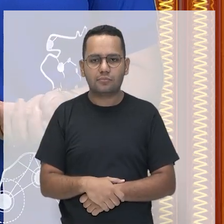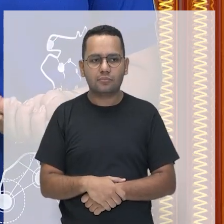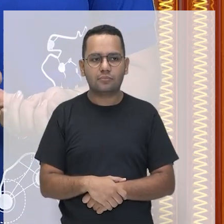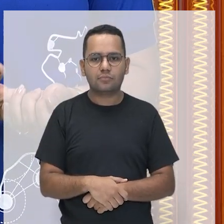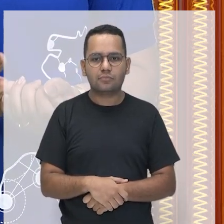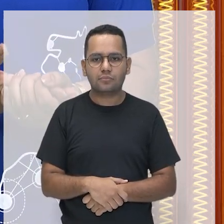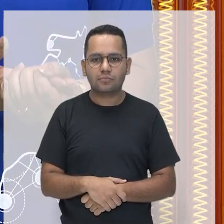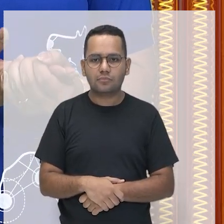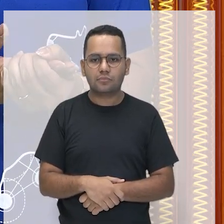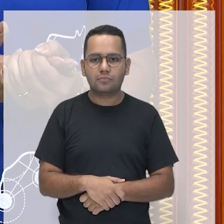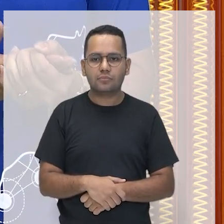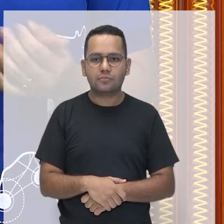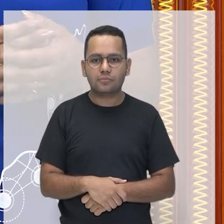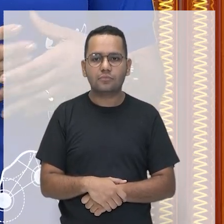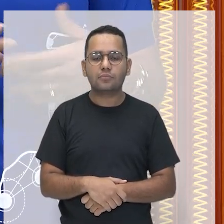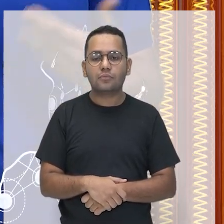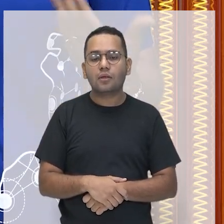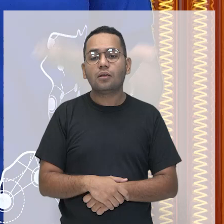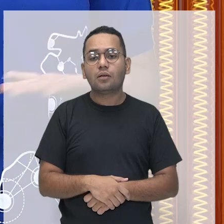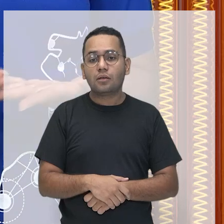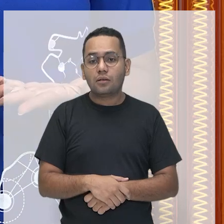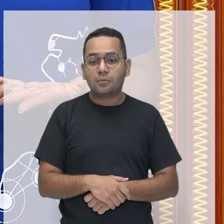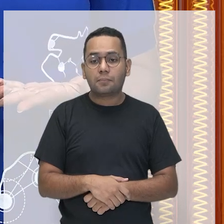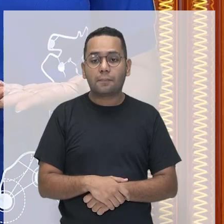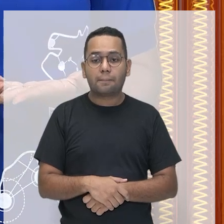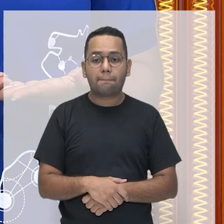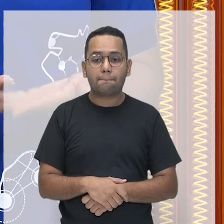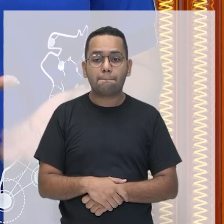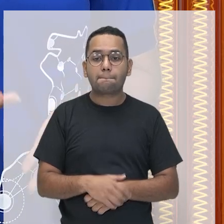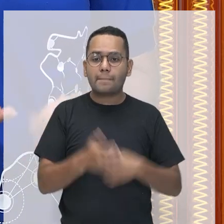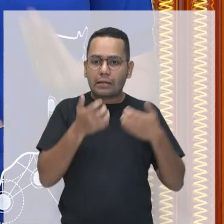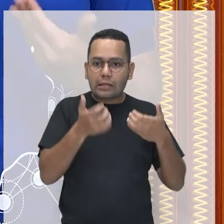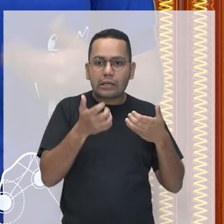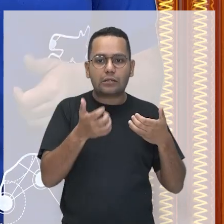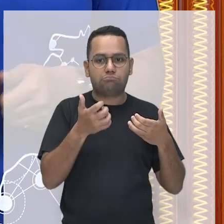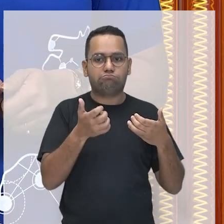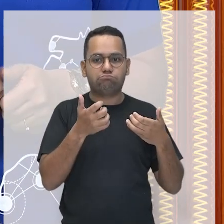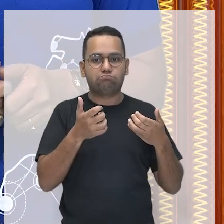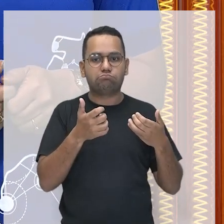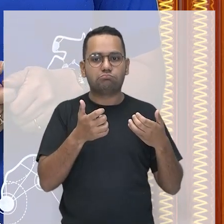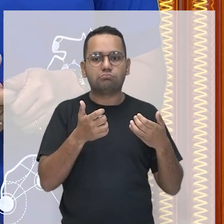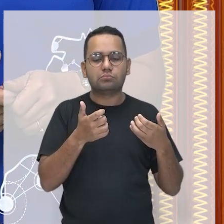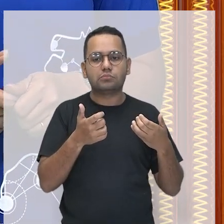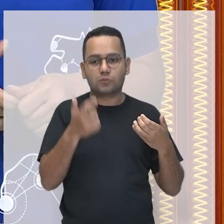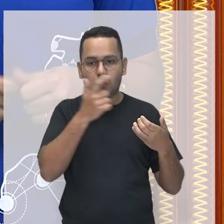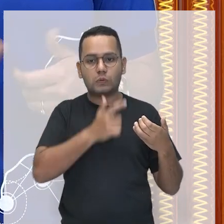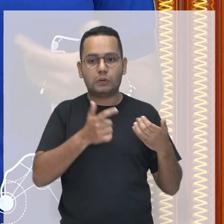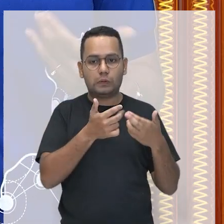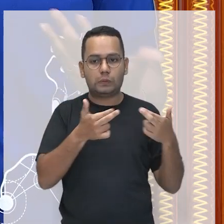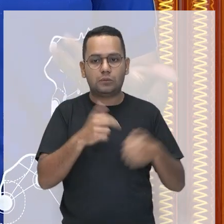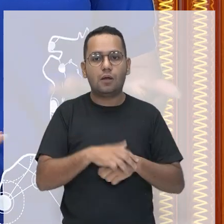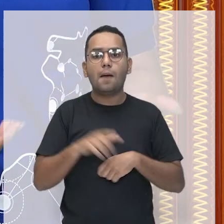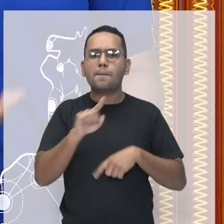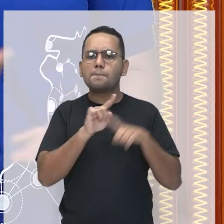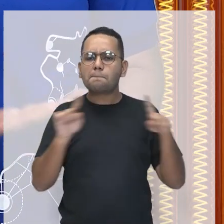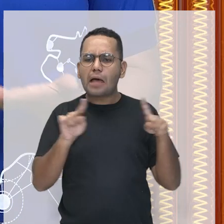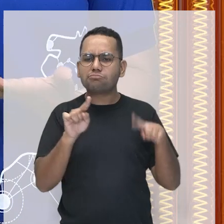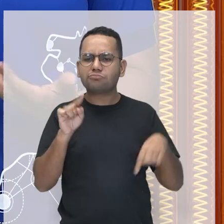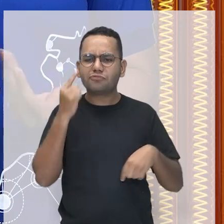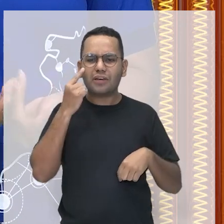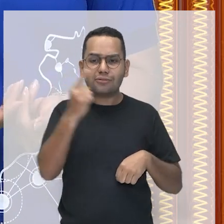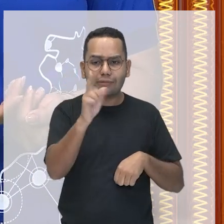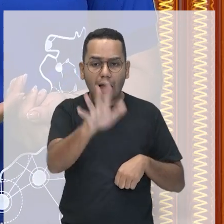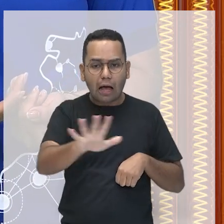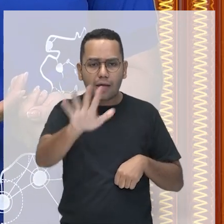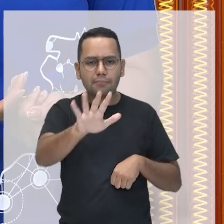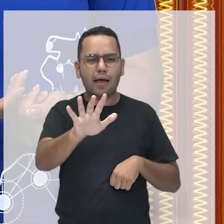anseios defendidos, né? E também queriam uma solução. Mas, como a própria charge mostra, o imperador está ali